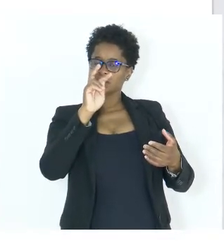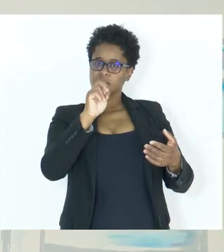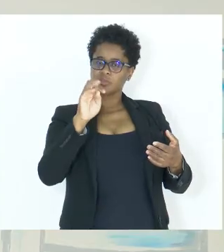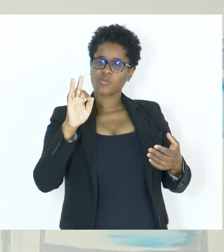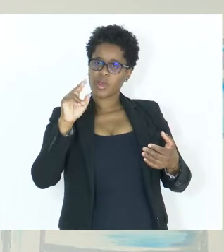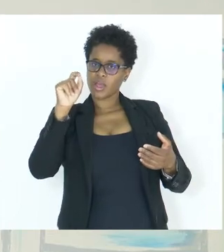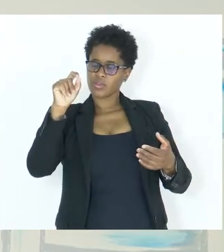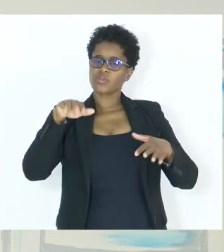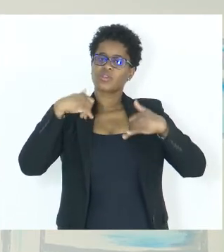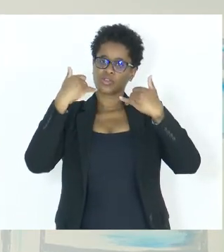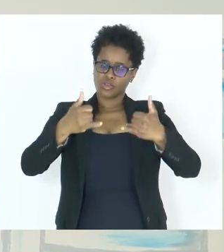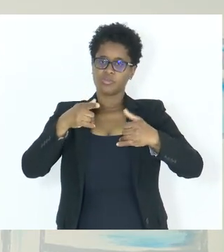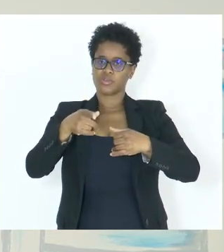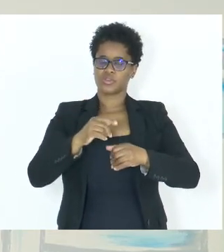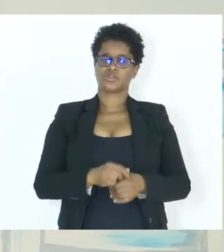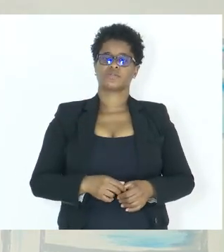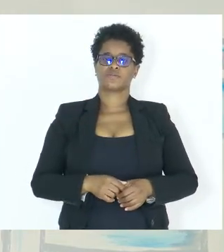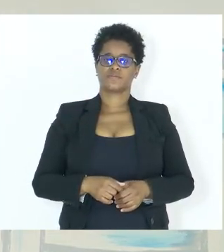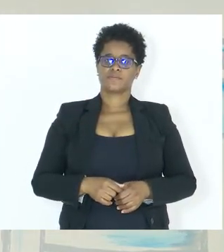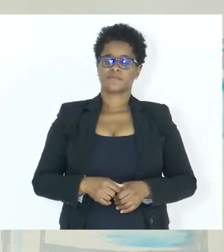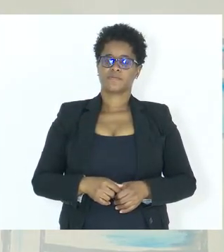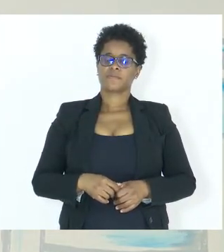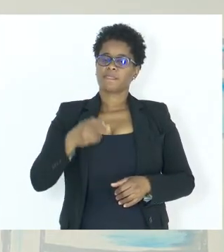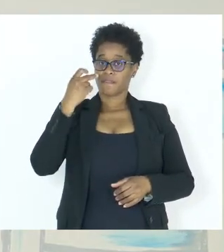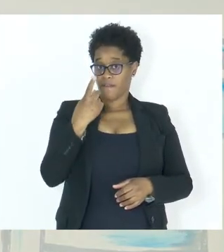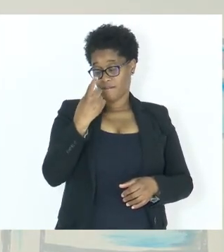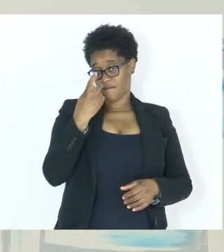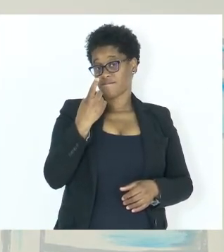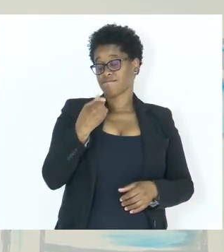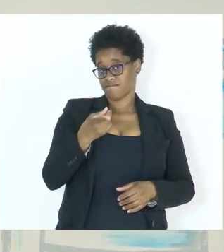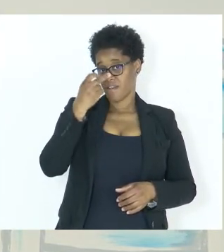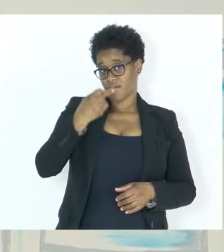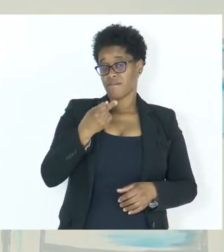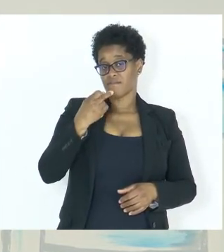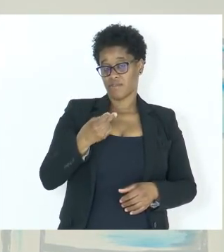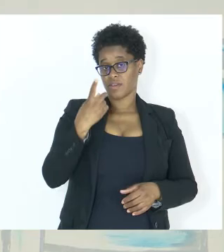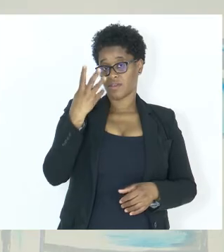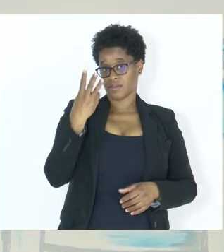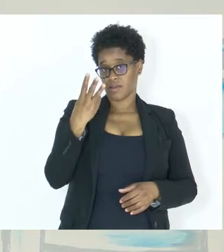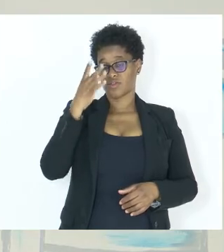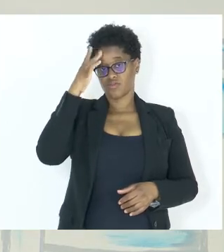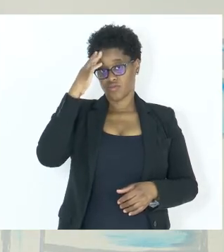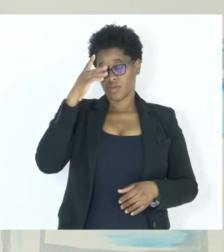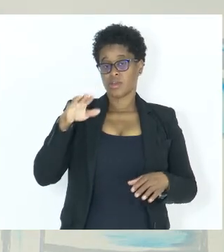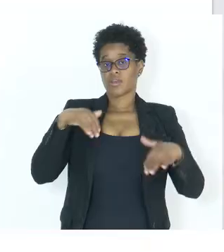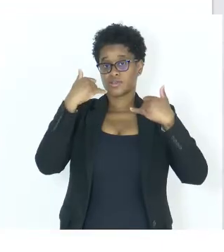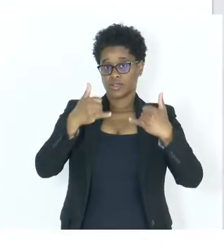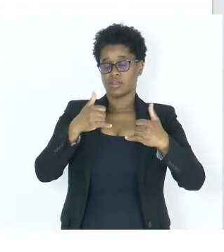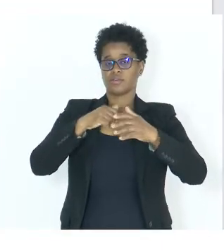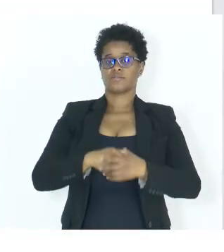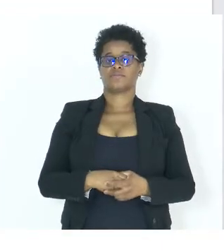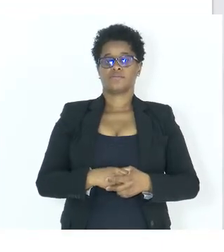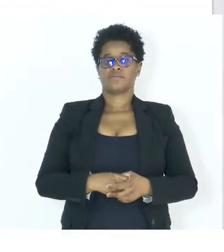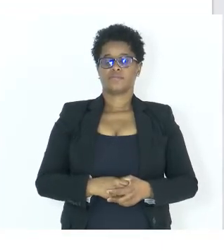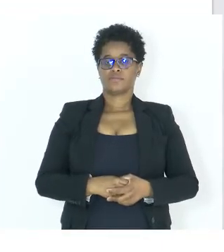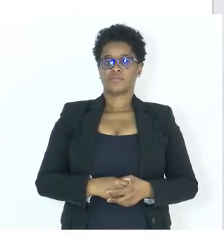34º. Depois do 34º, ficaram mais três números. Vem a seguir,